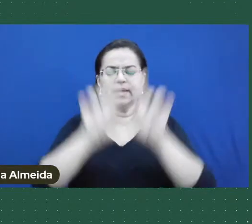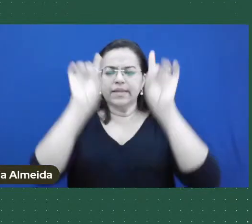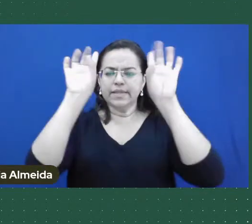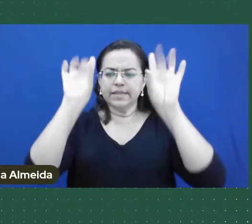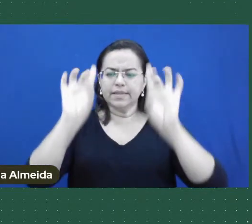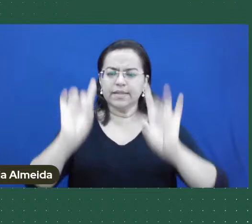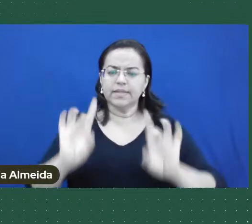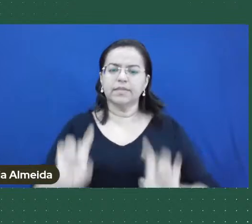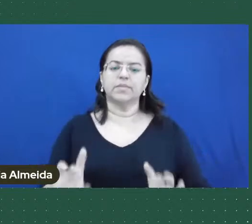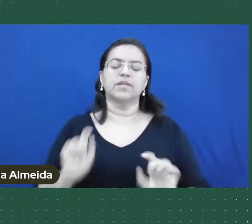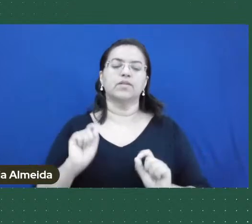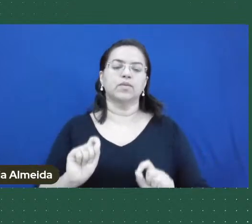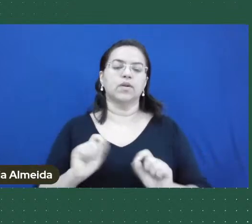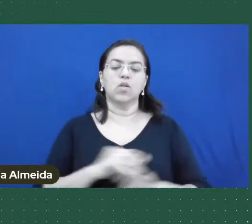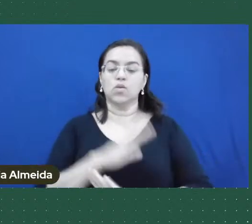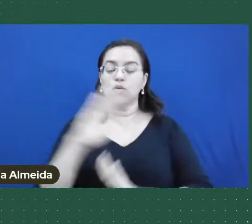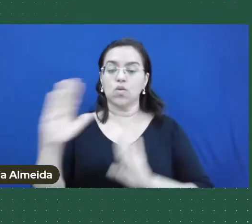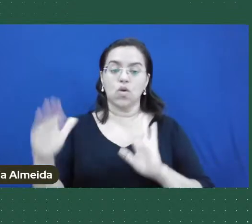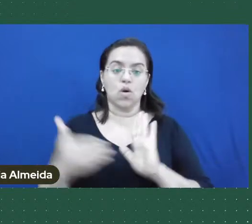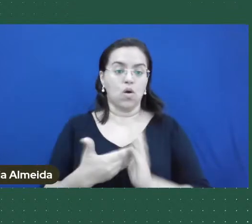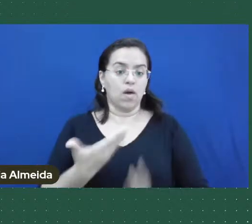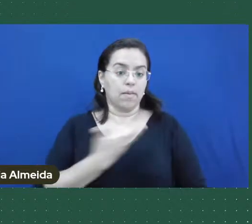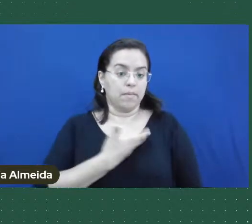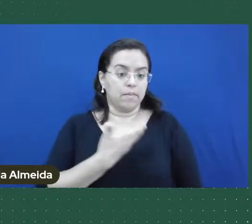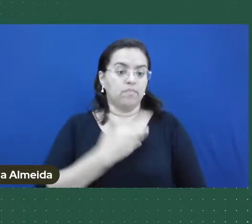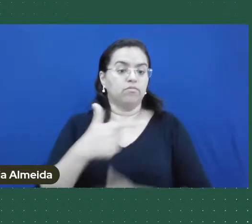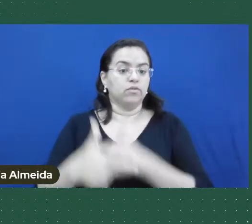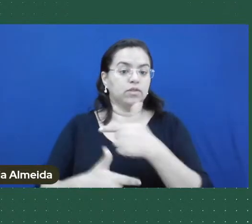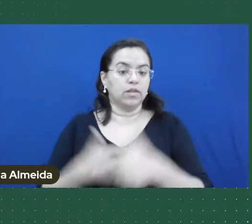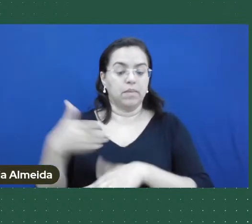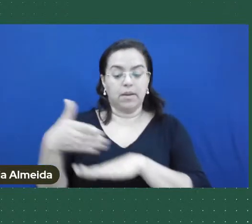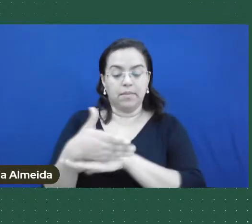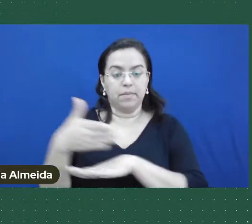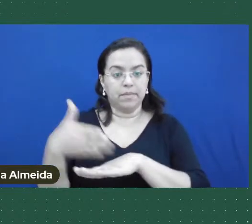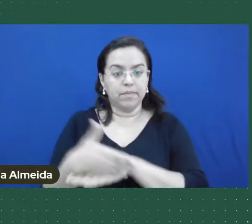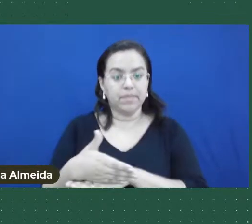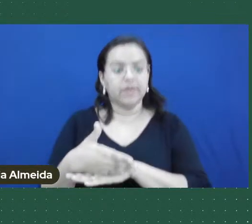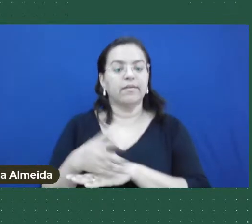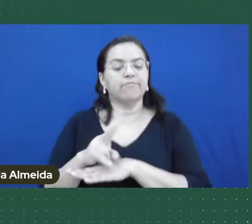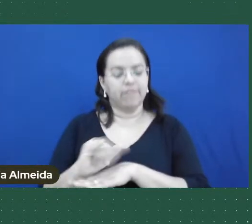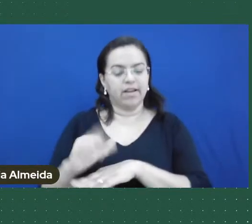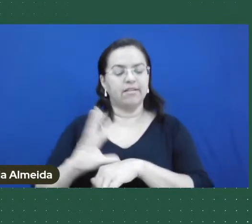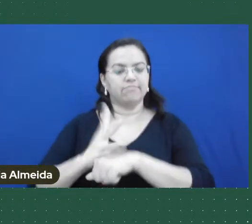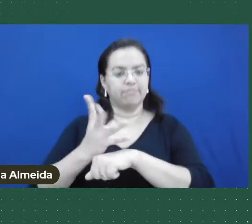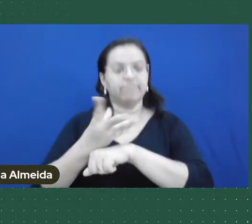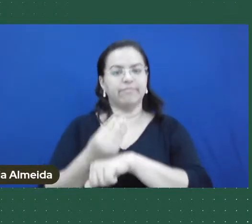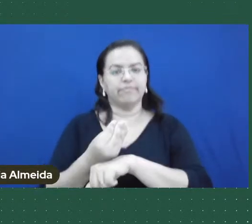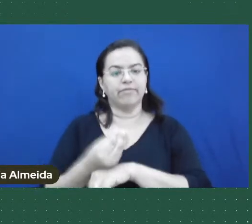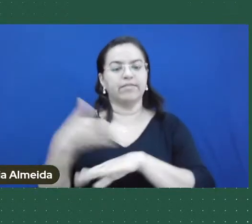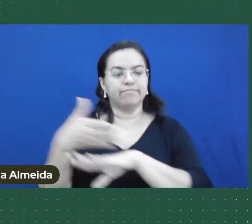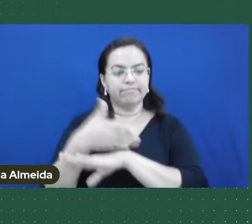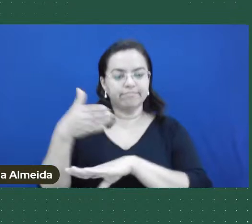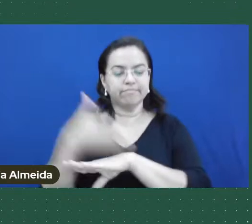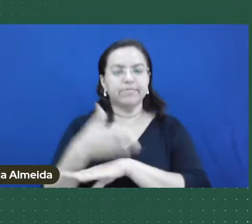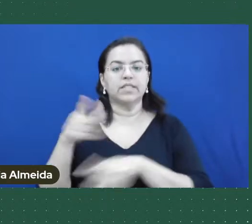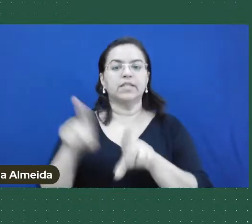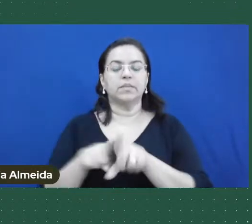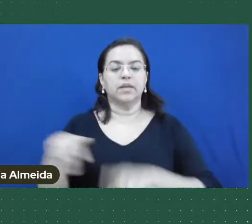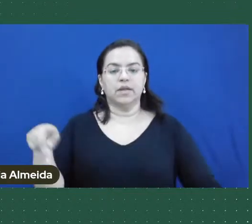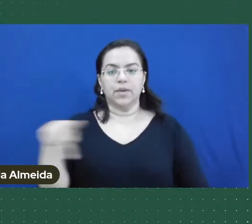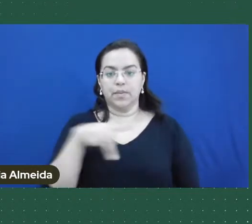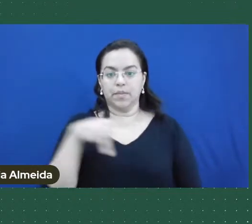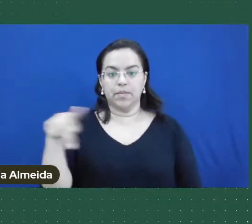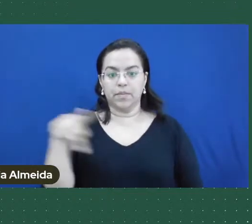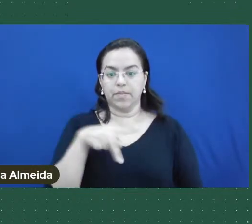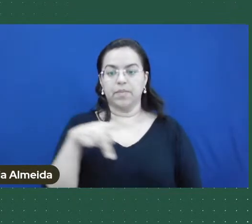a todos os colegas que aceitaram participar desse evento, né, o professor